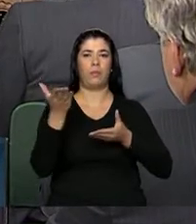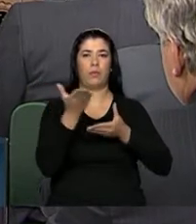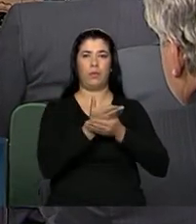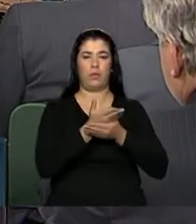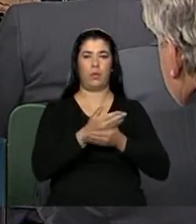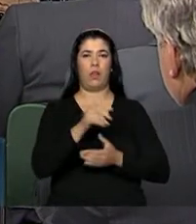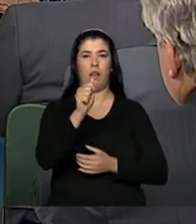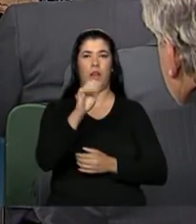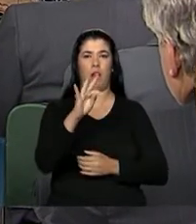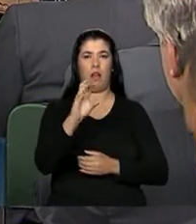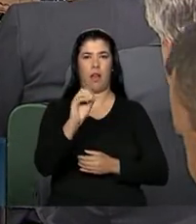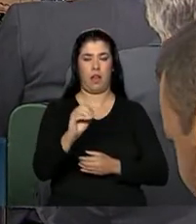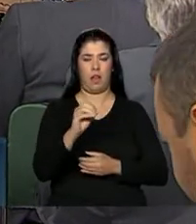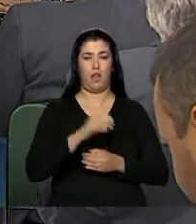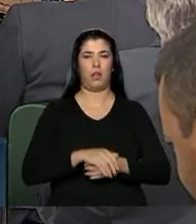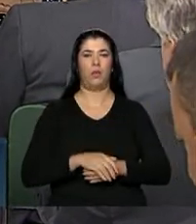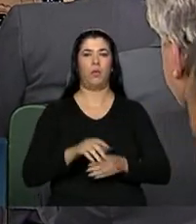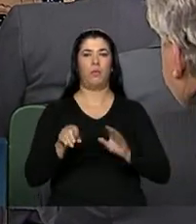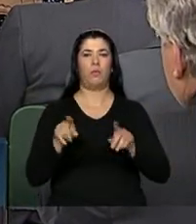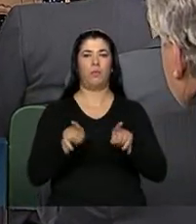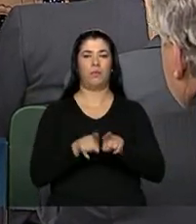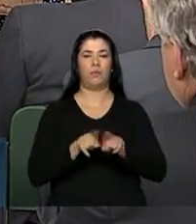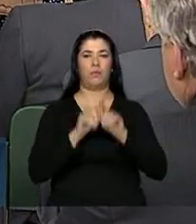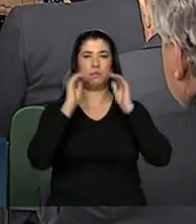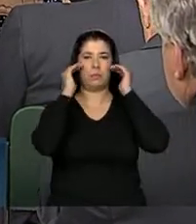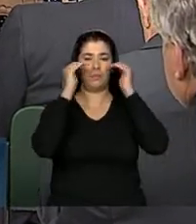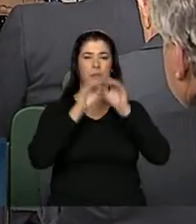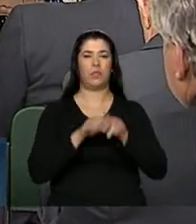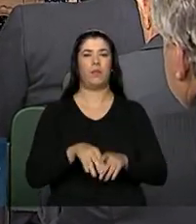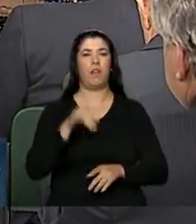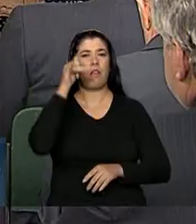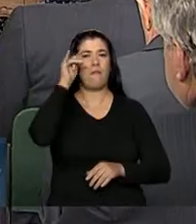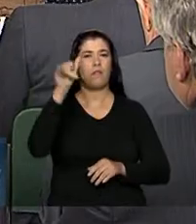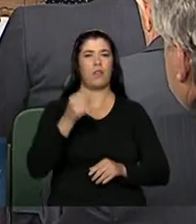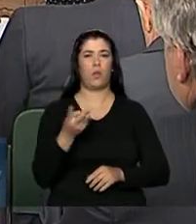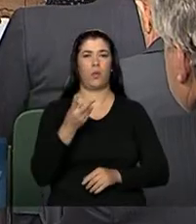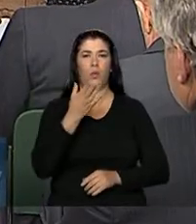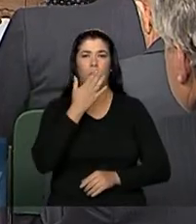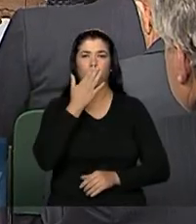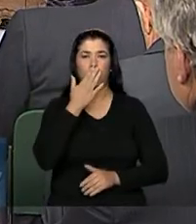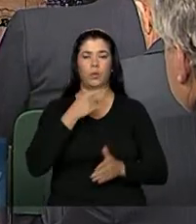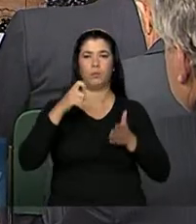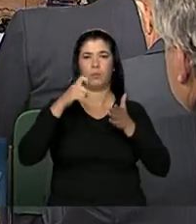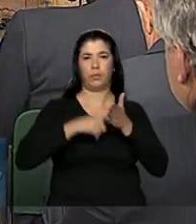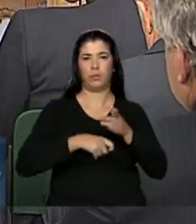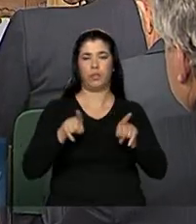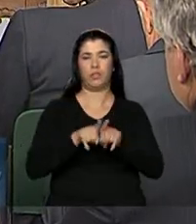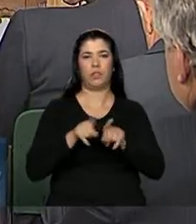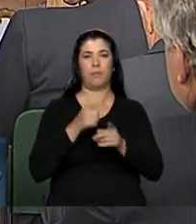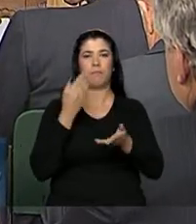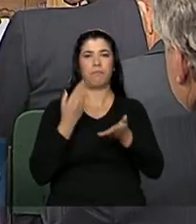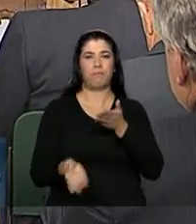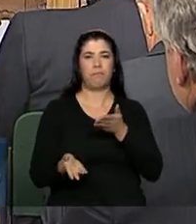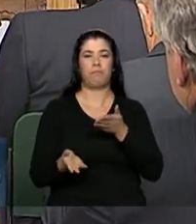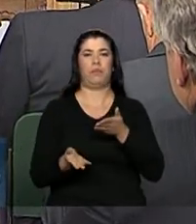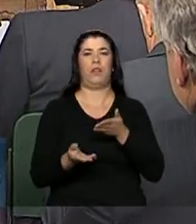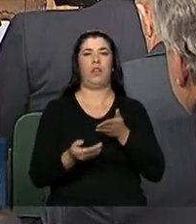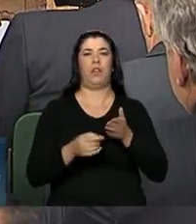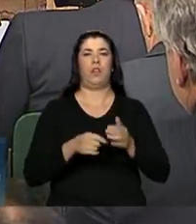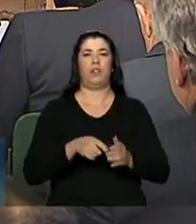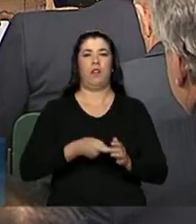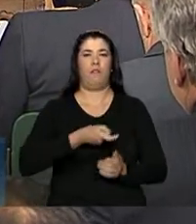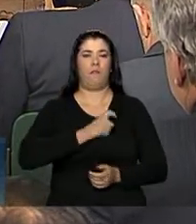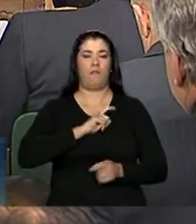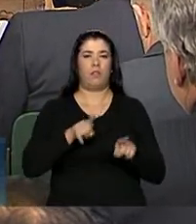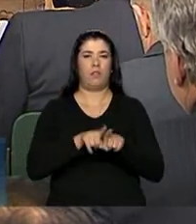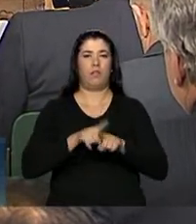a convenção destinada a evitar dupla tributação e prevenir a evasão fiscal em matéria de